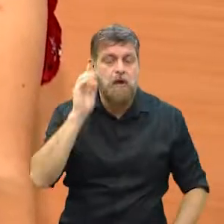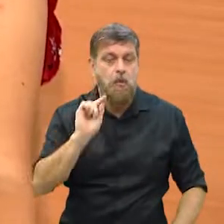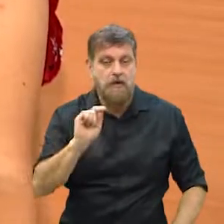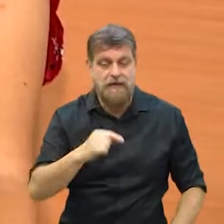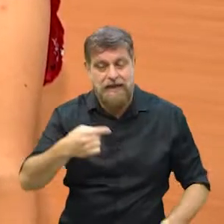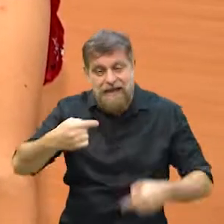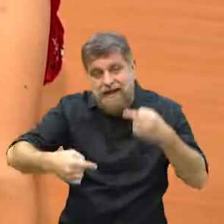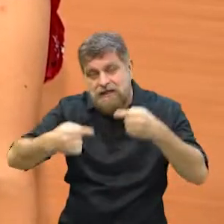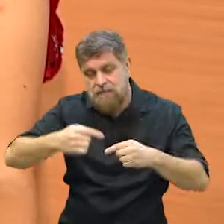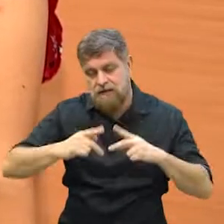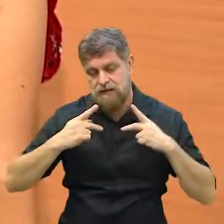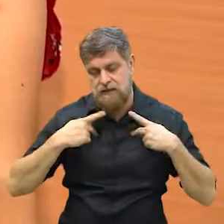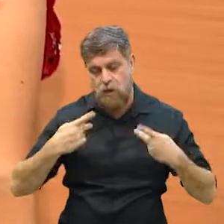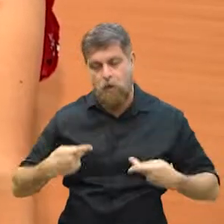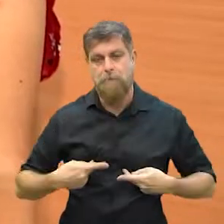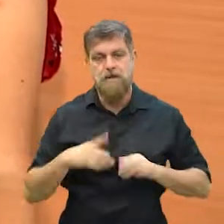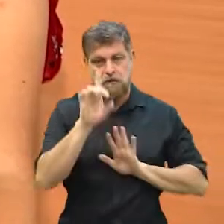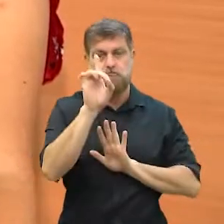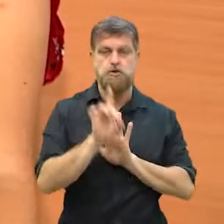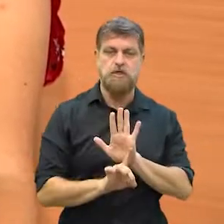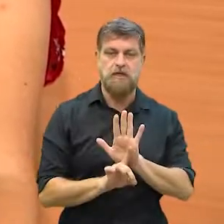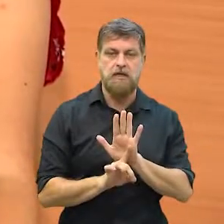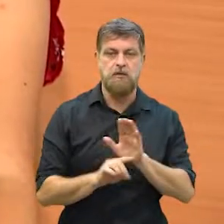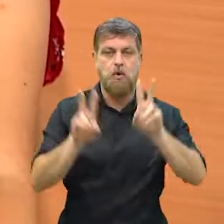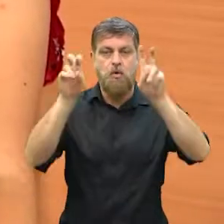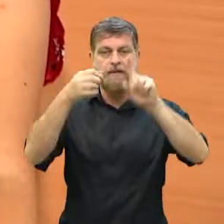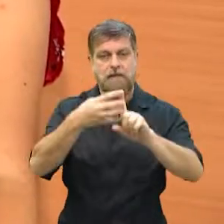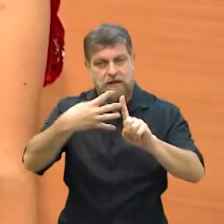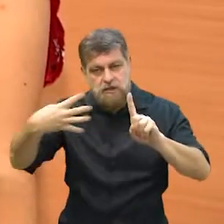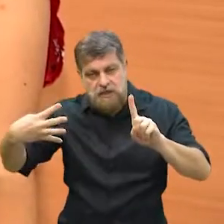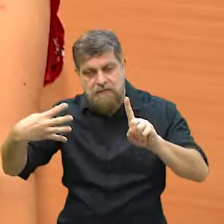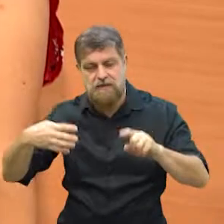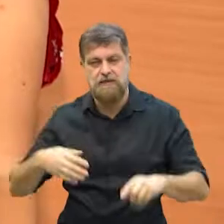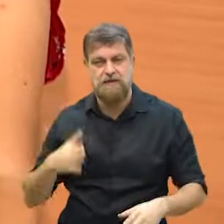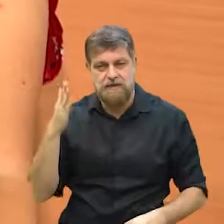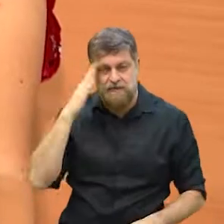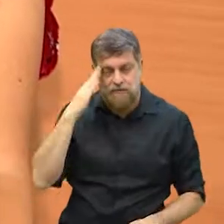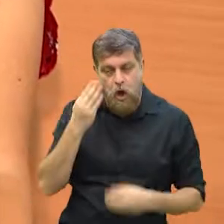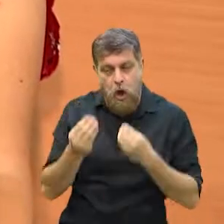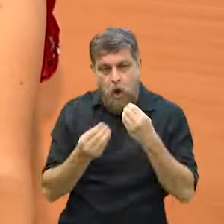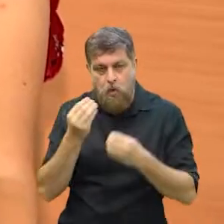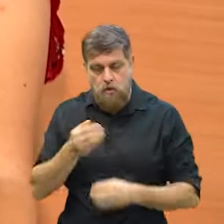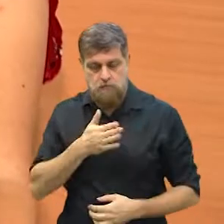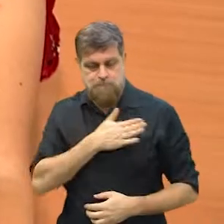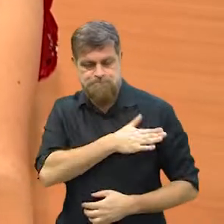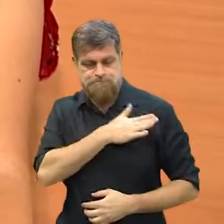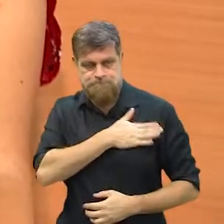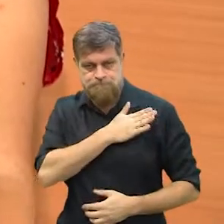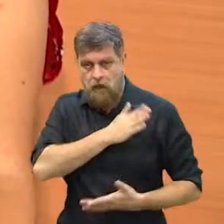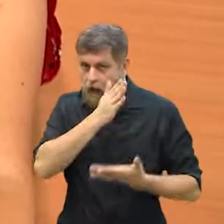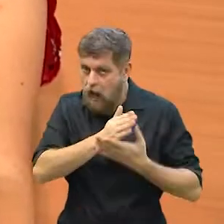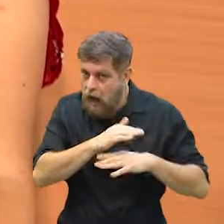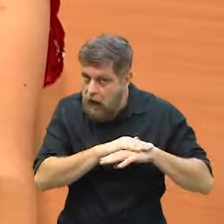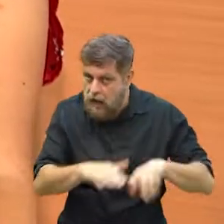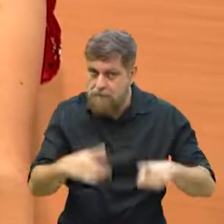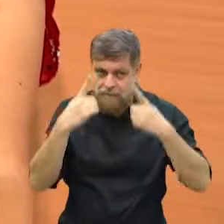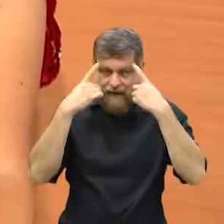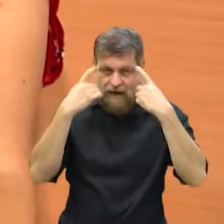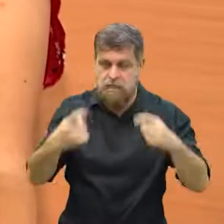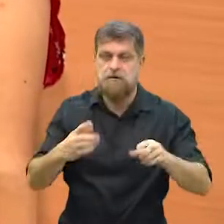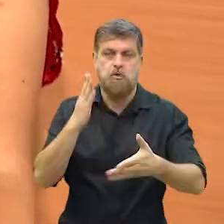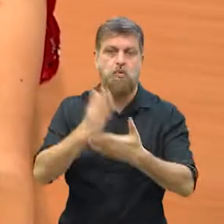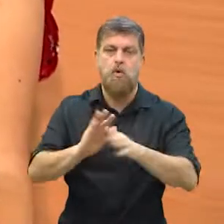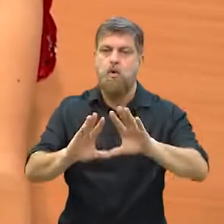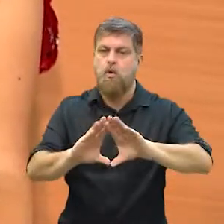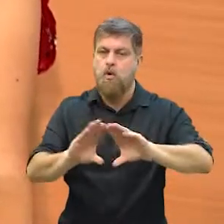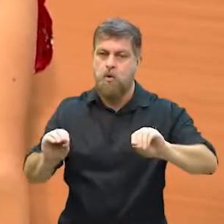direitos humanos, que se debata a questão da temática LGBT, visando combater a reprodução da violência,